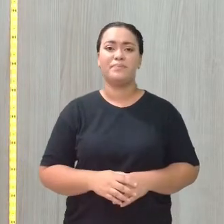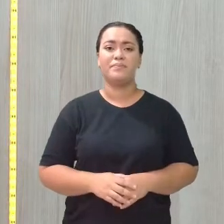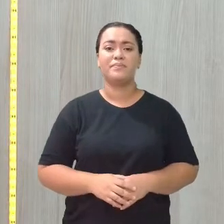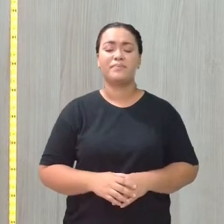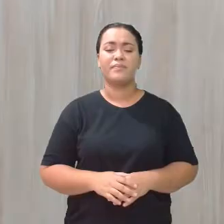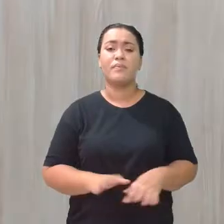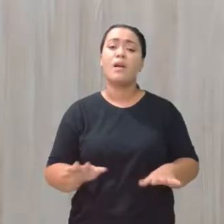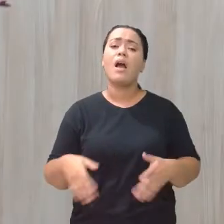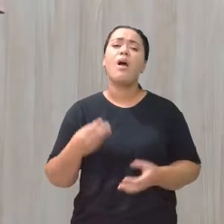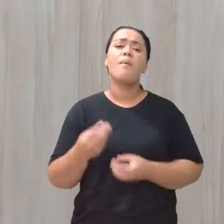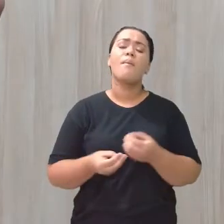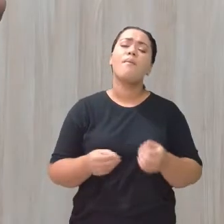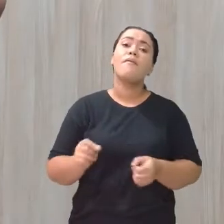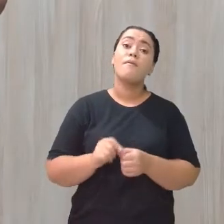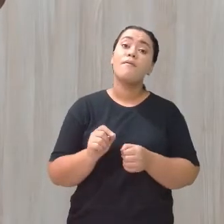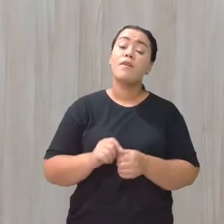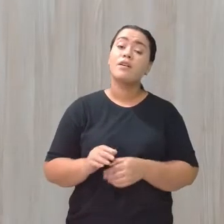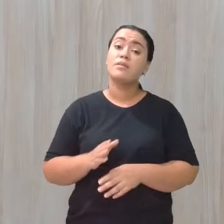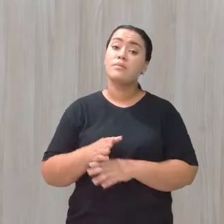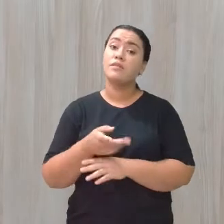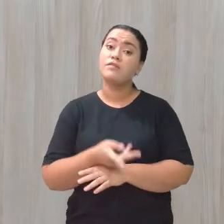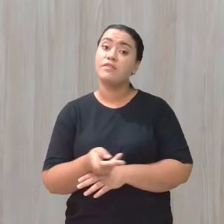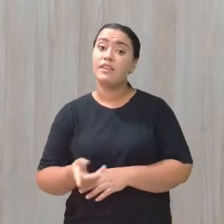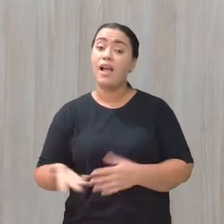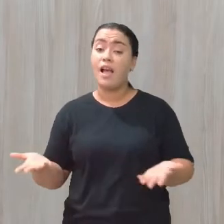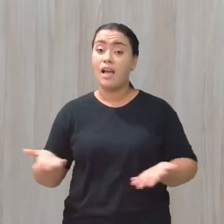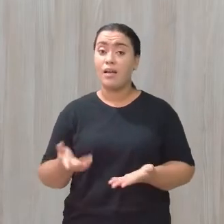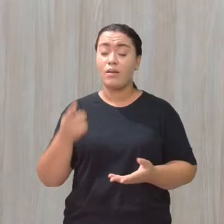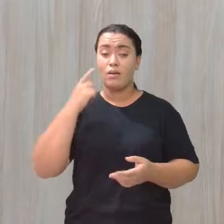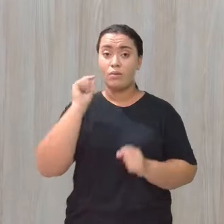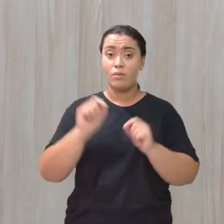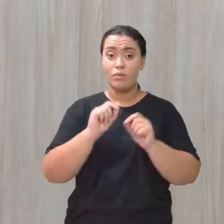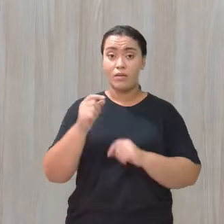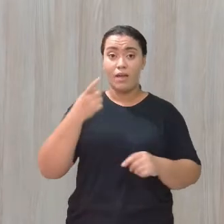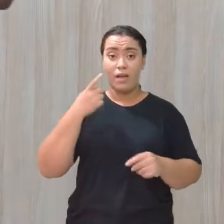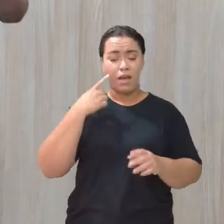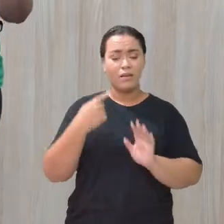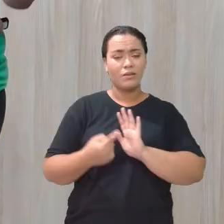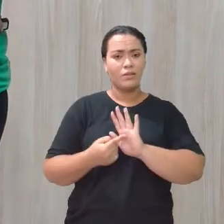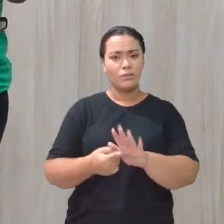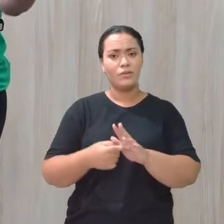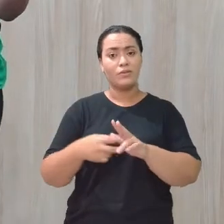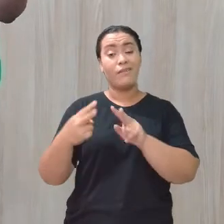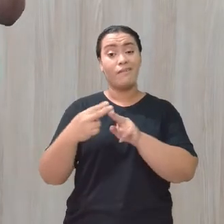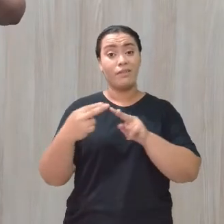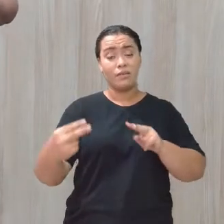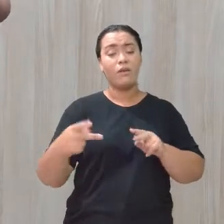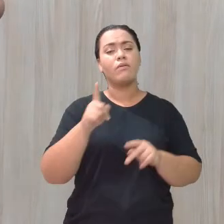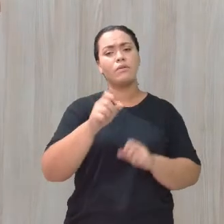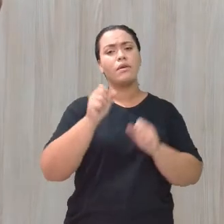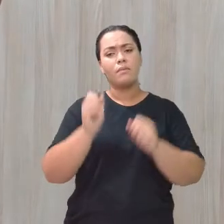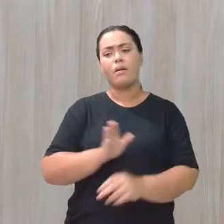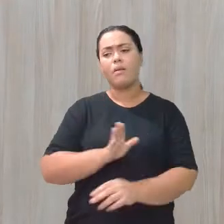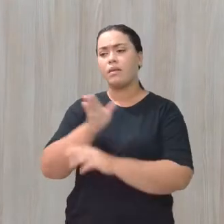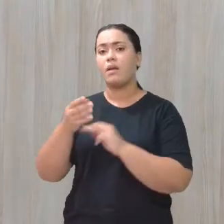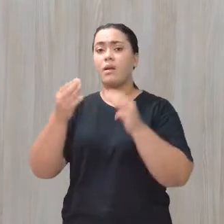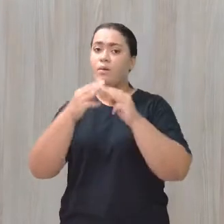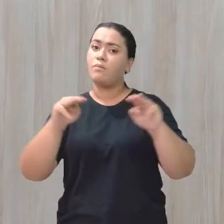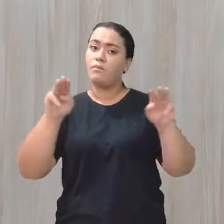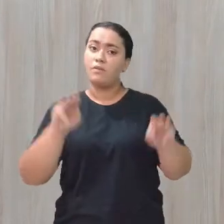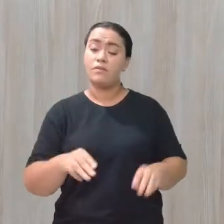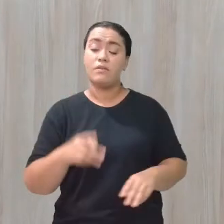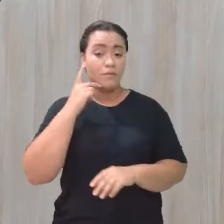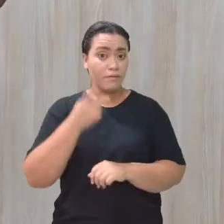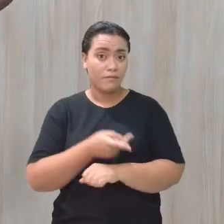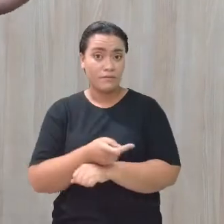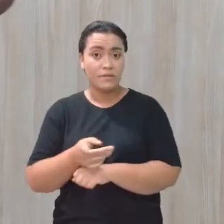como é que faz para visitar? A gente vai visitar agora uma exposição virtual, mas você pode ir até esse museu para visitá-lo